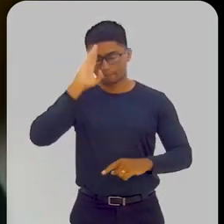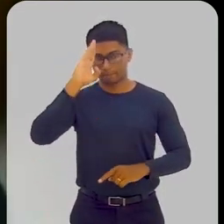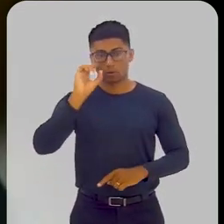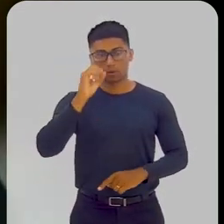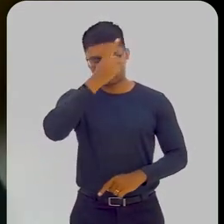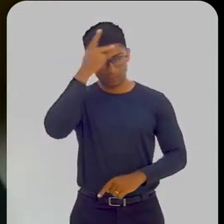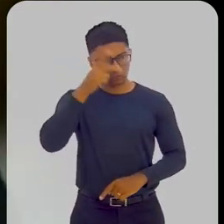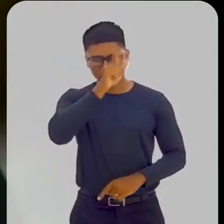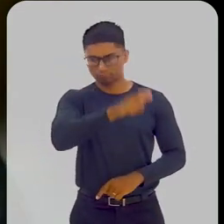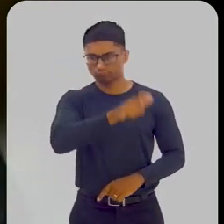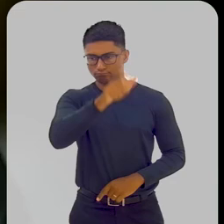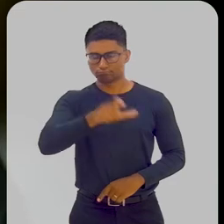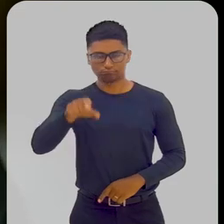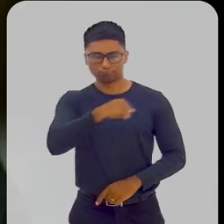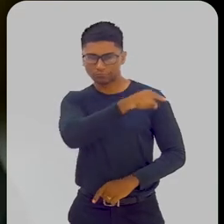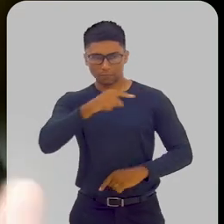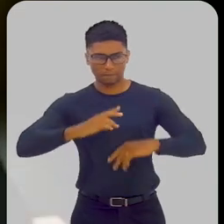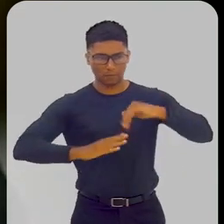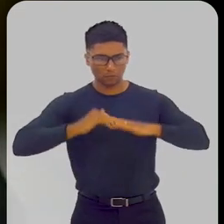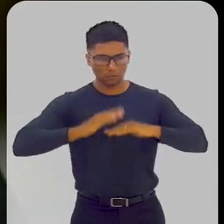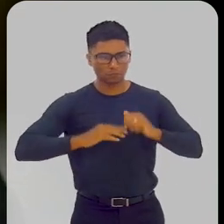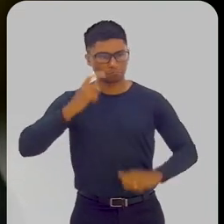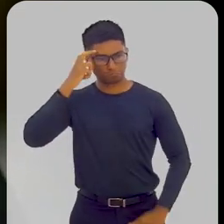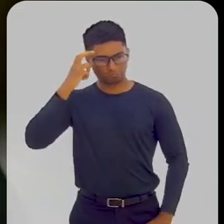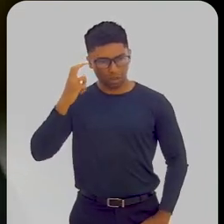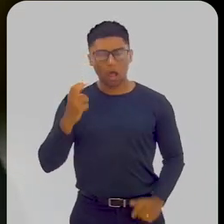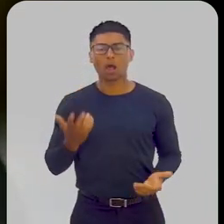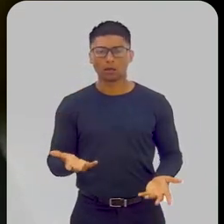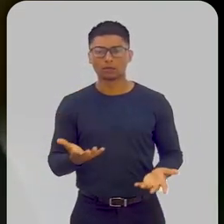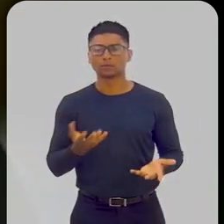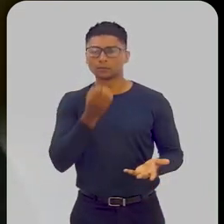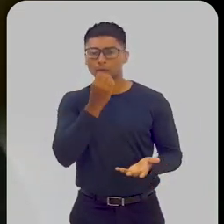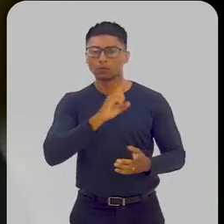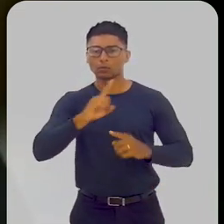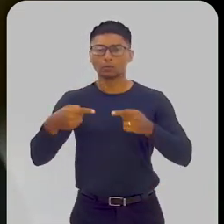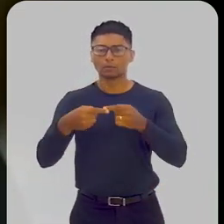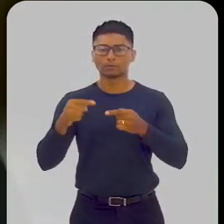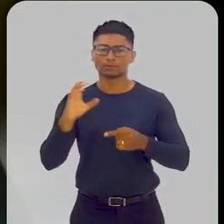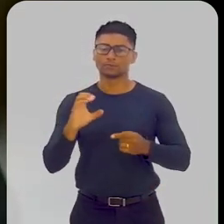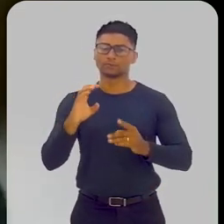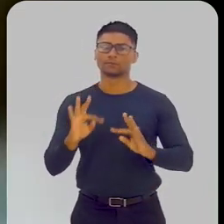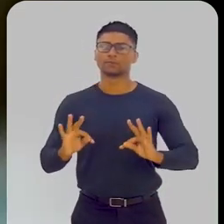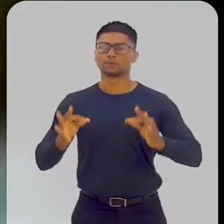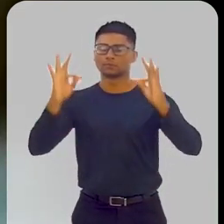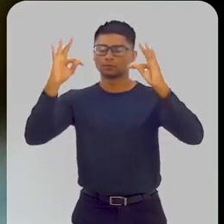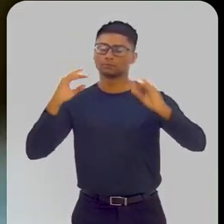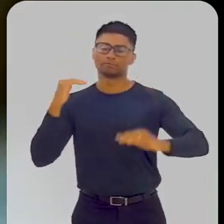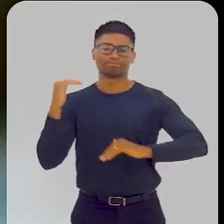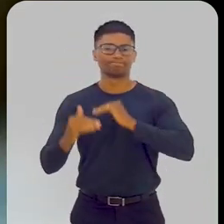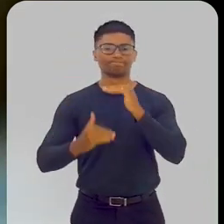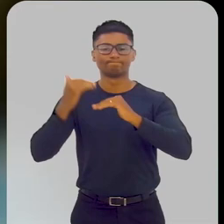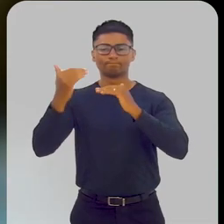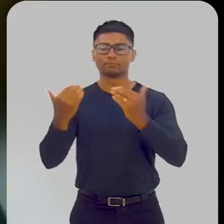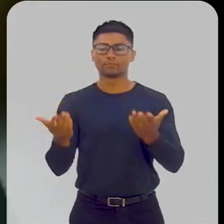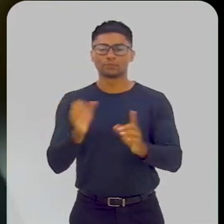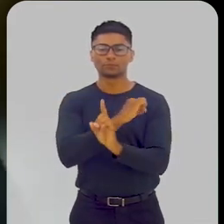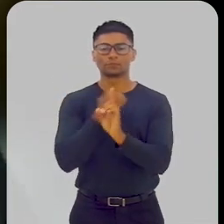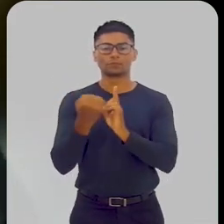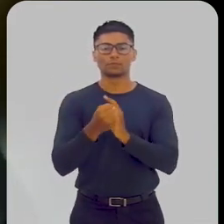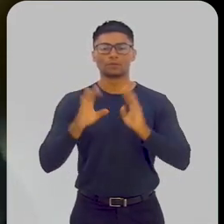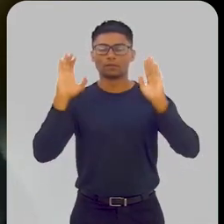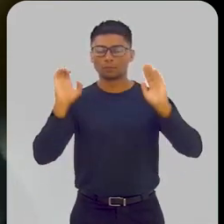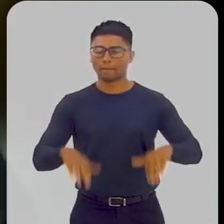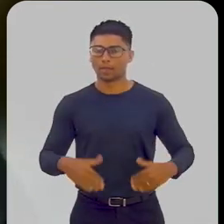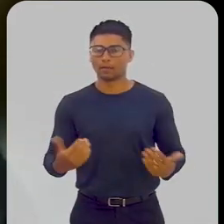intelectual é mais importante, aquela que realmente apoia a transformação da ciência e tecnologia naquilo que eu falei em